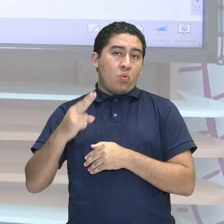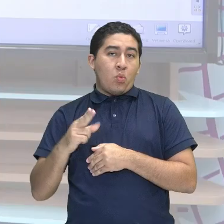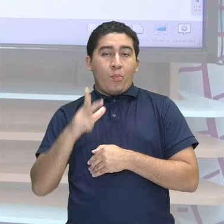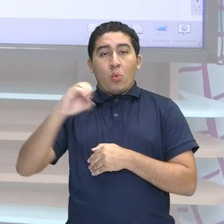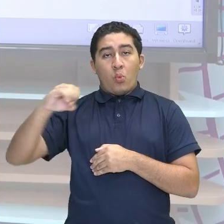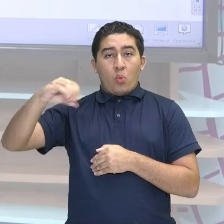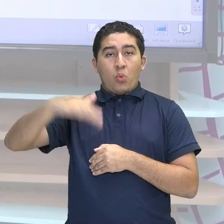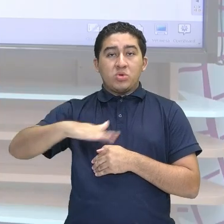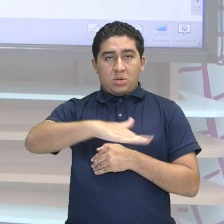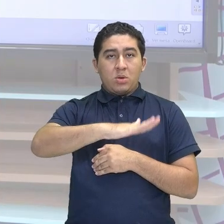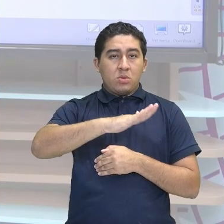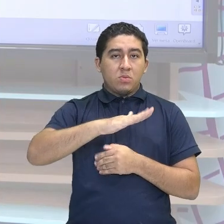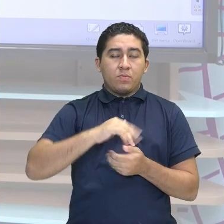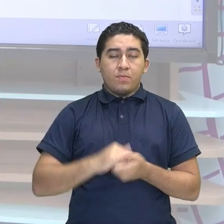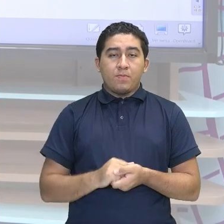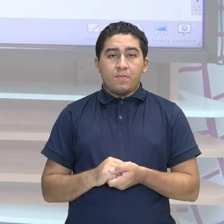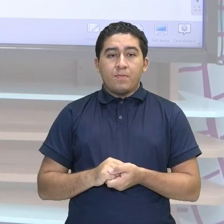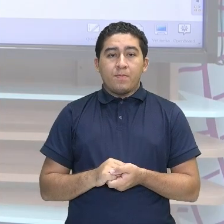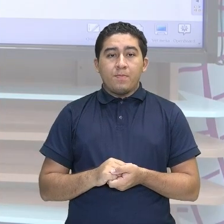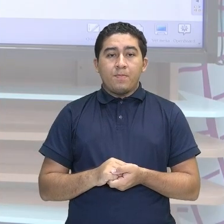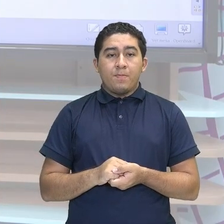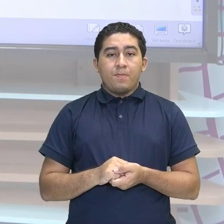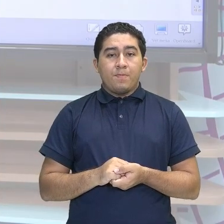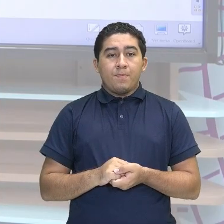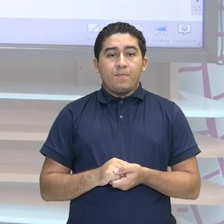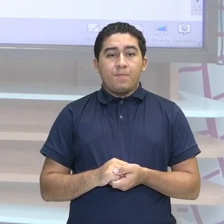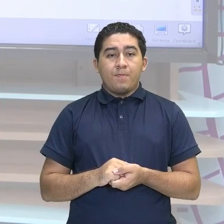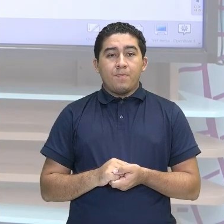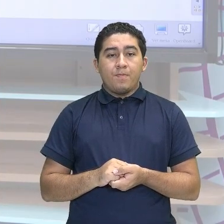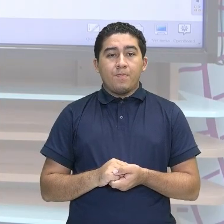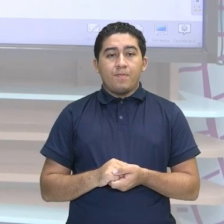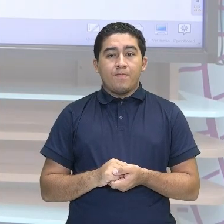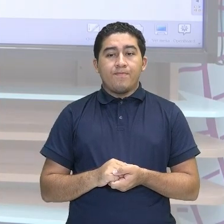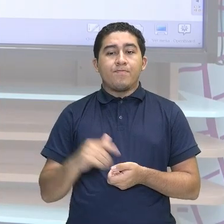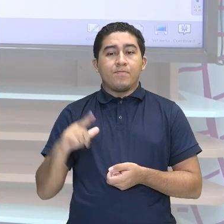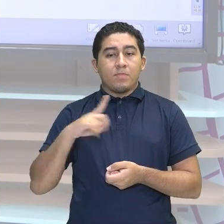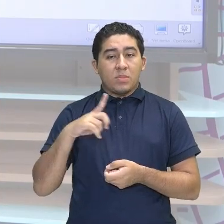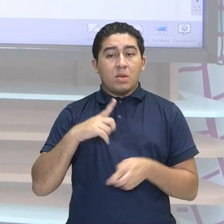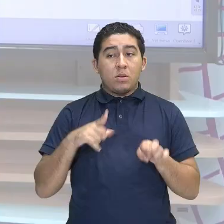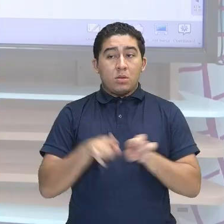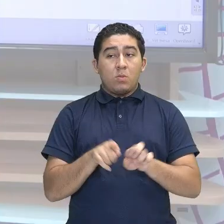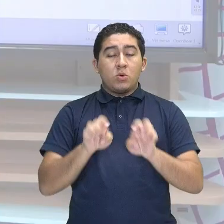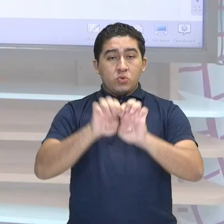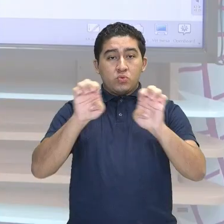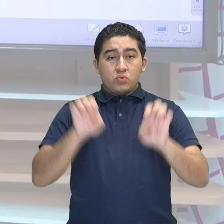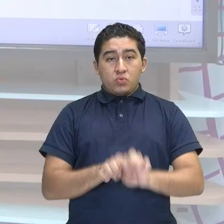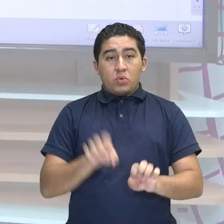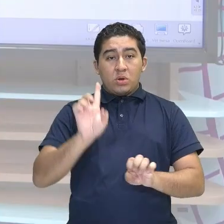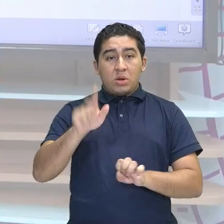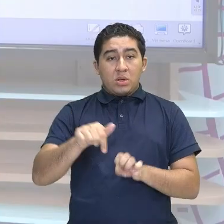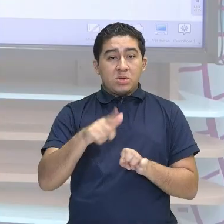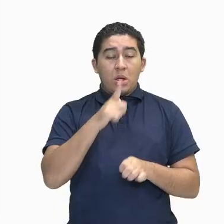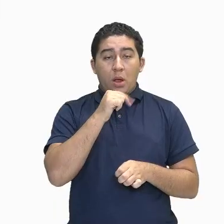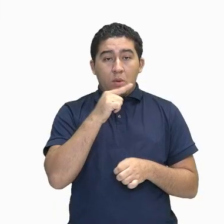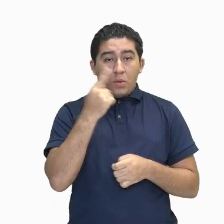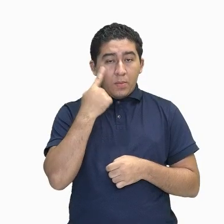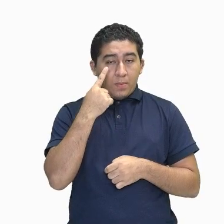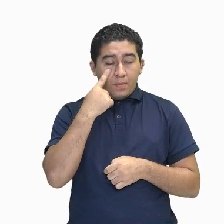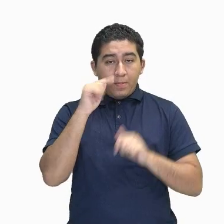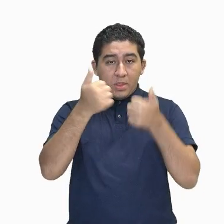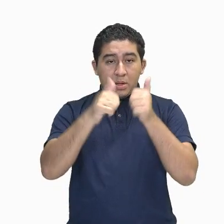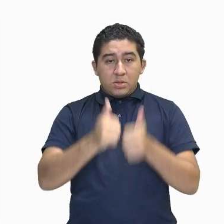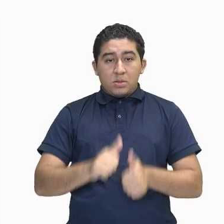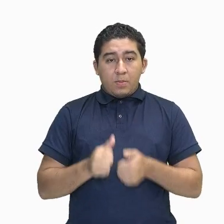ou até mesmo para o oceano, tá bom? E aí nós temos as estruturas dessa bacia hidrográfica. Vamos verificar a